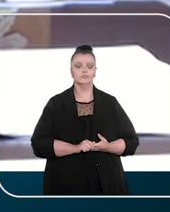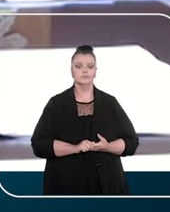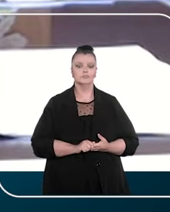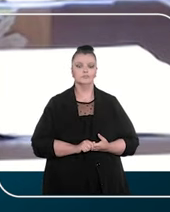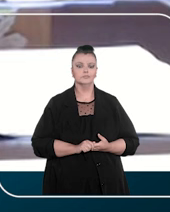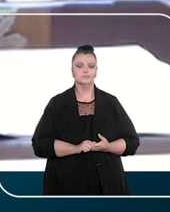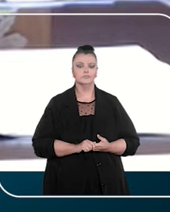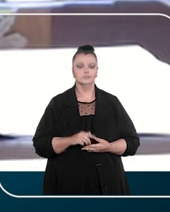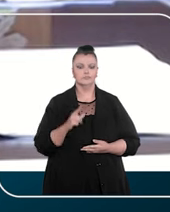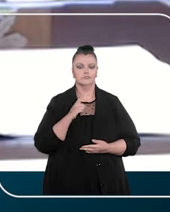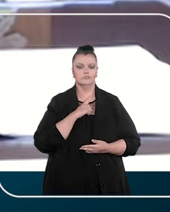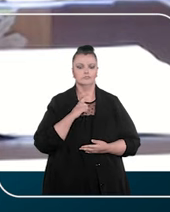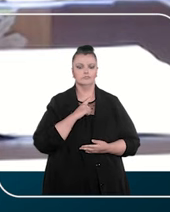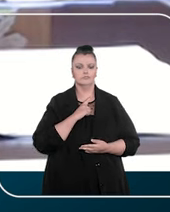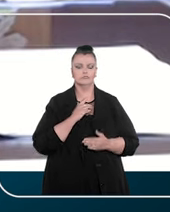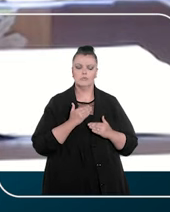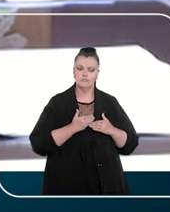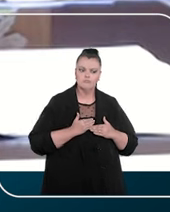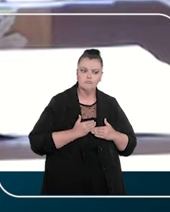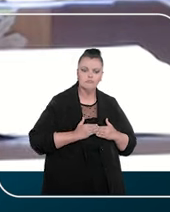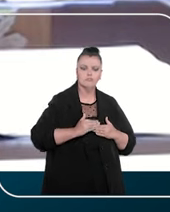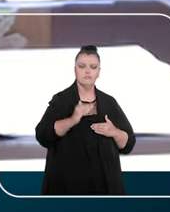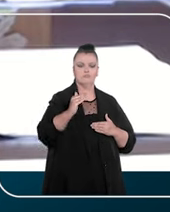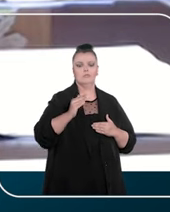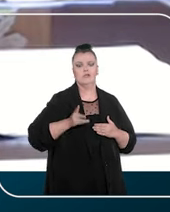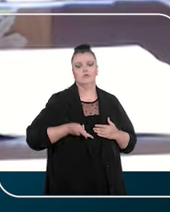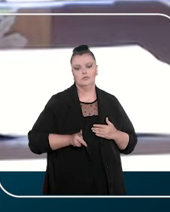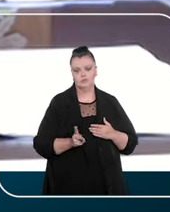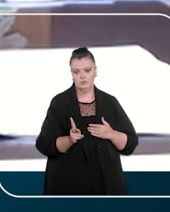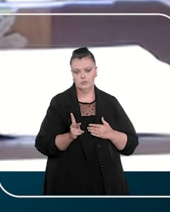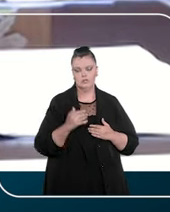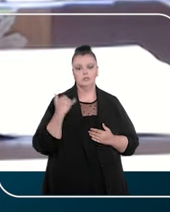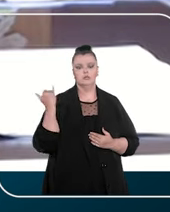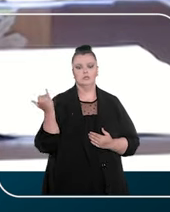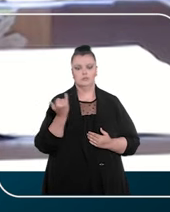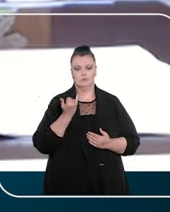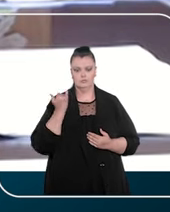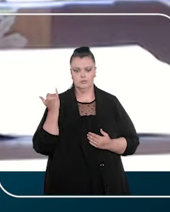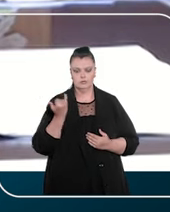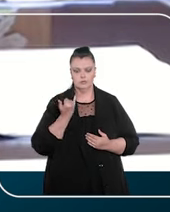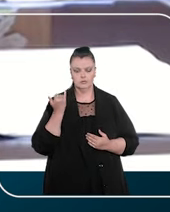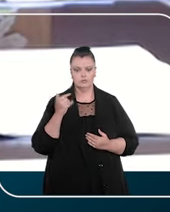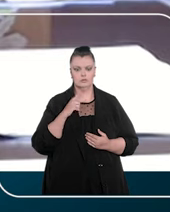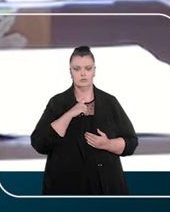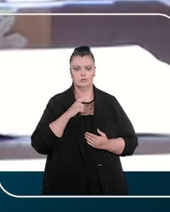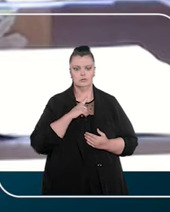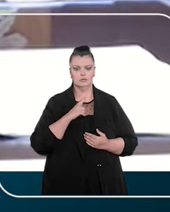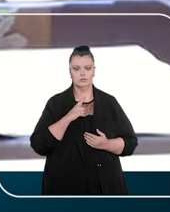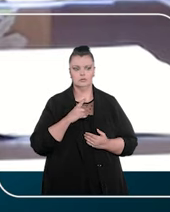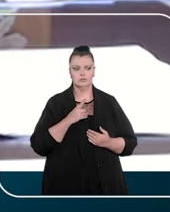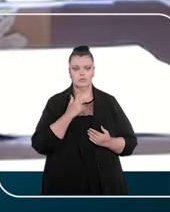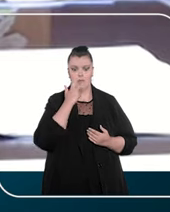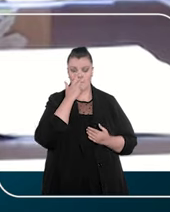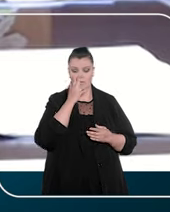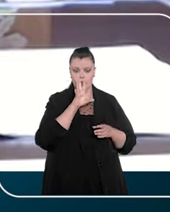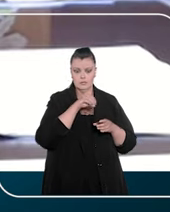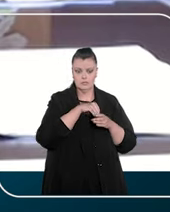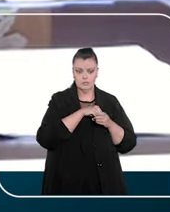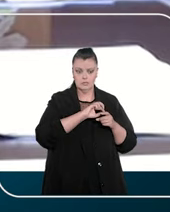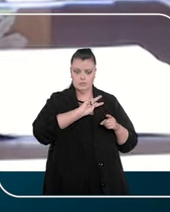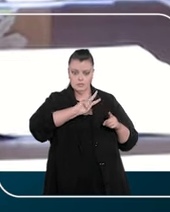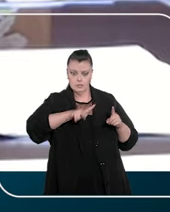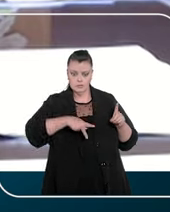tocar esse barco também, que é muito importante, porque há uma sobrecarga nos tribunais, um custo